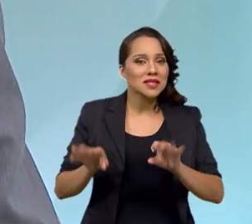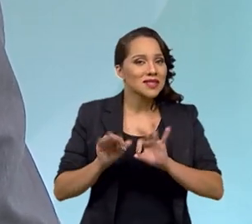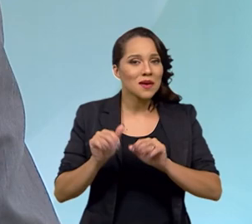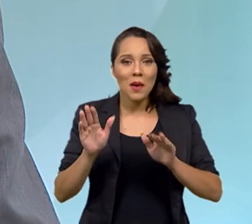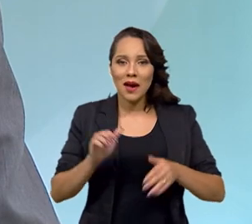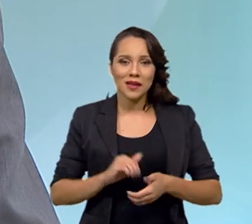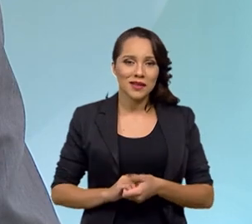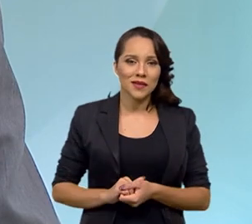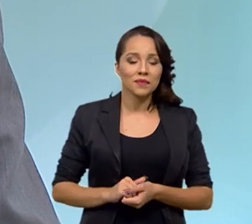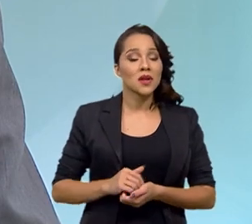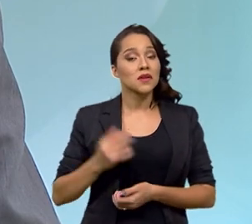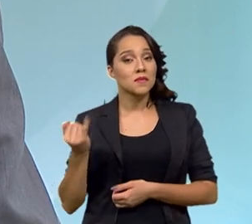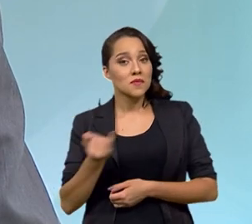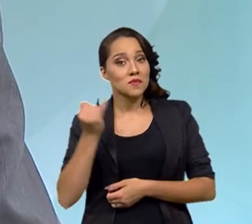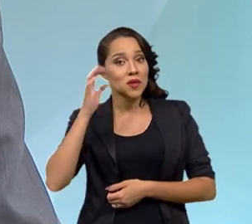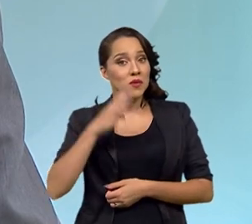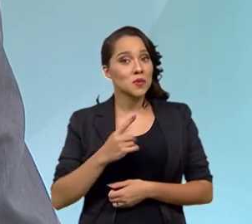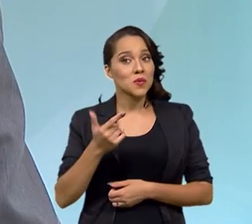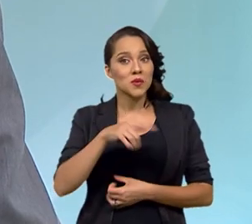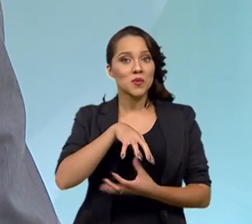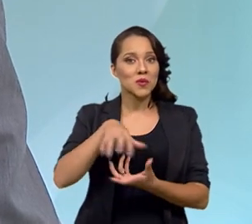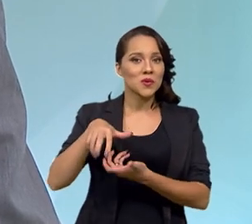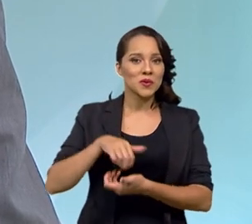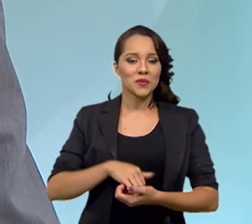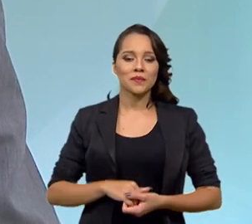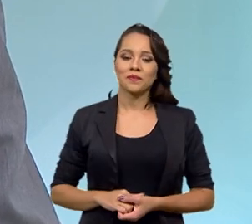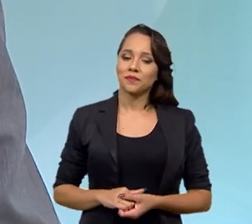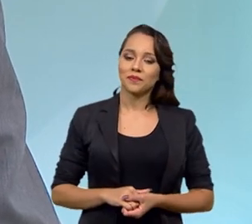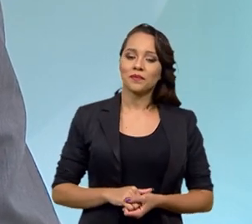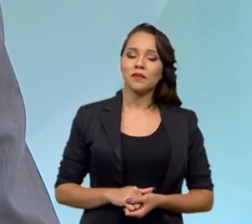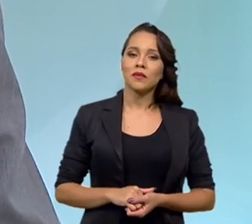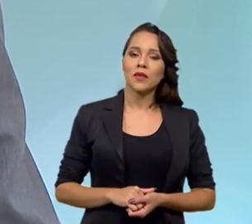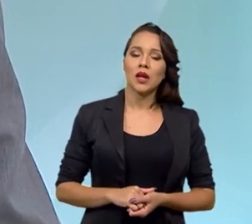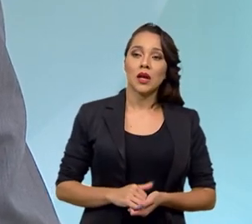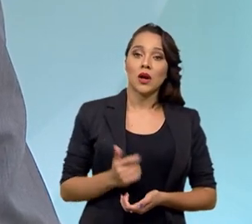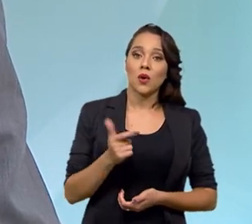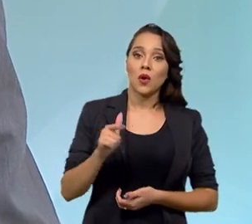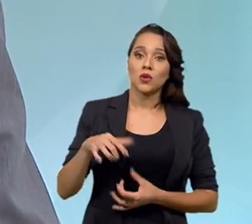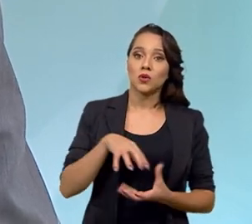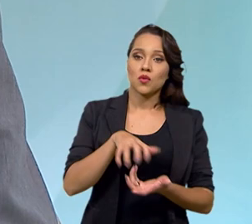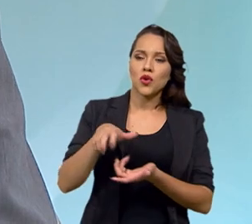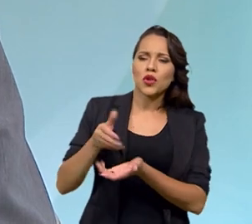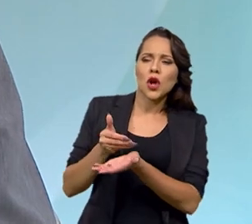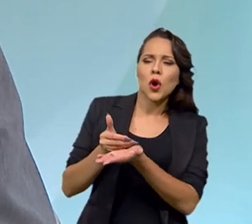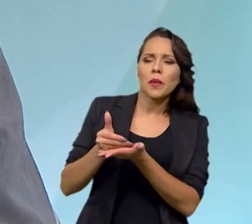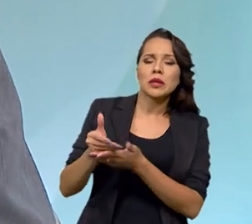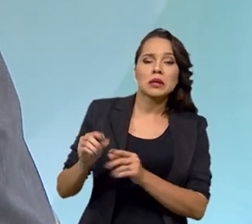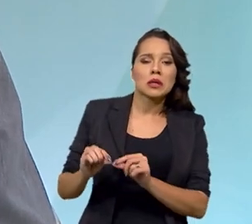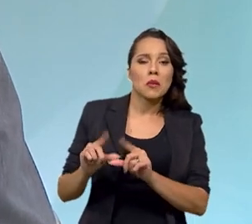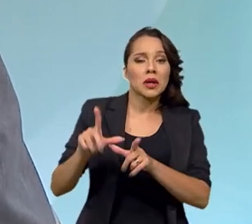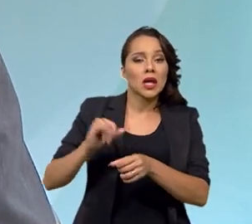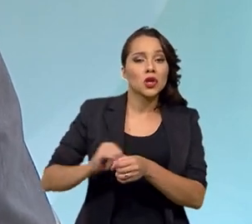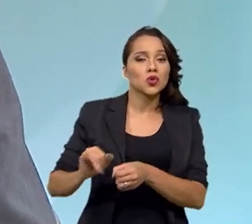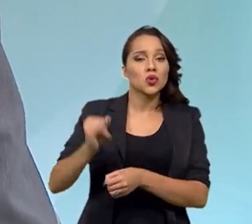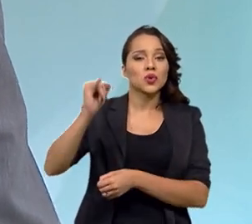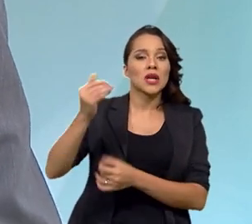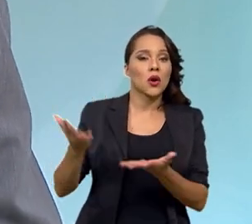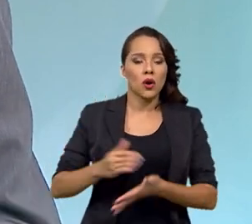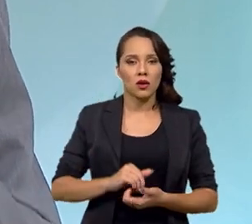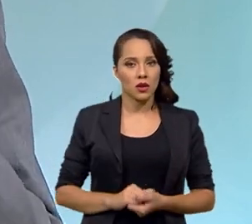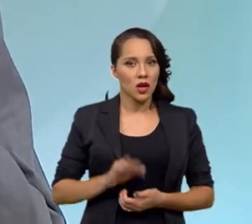uma diferença importante do Brasil com o resto do mundo o resto do mundo tá começando aumentar juros agora